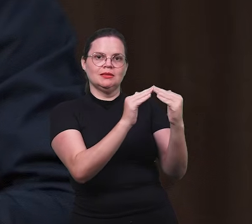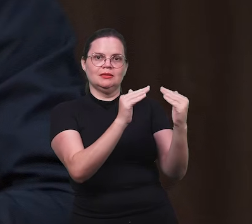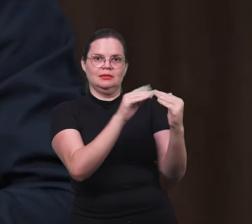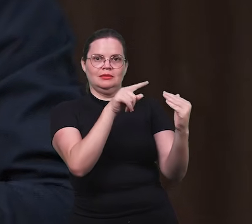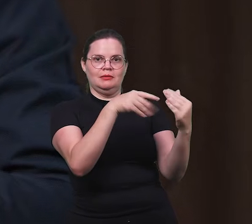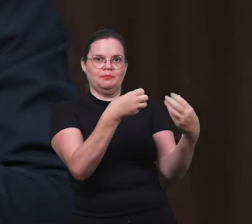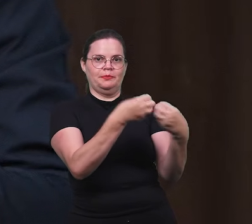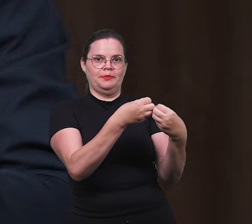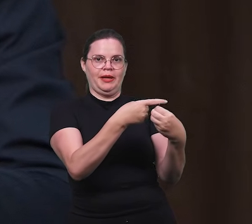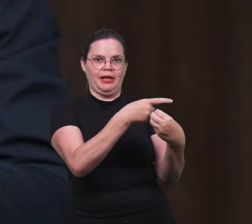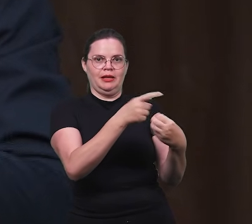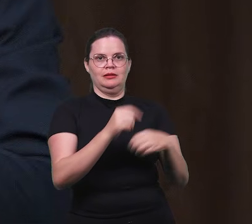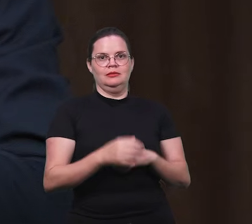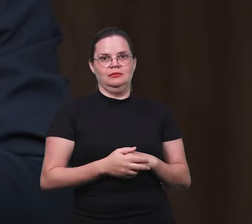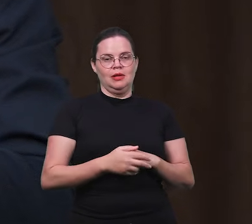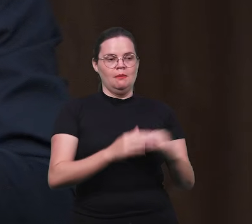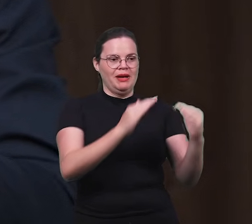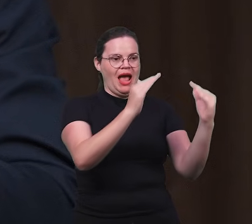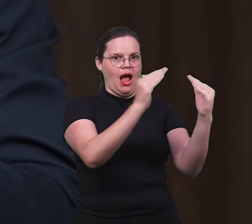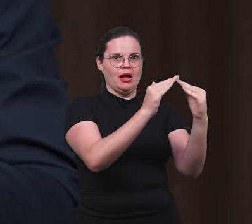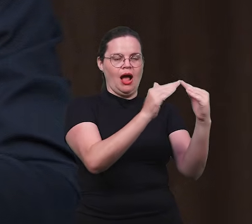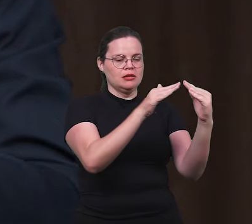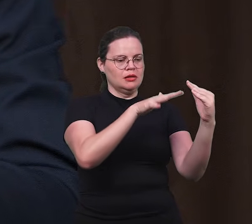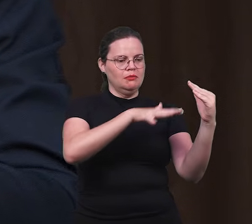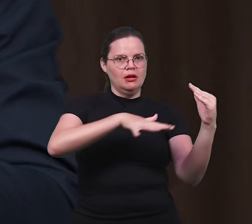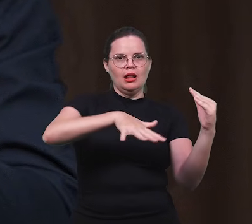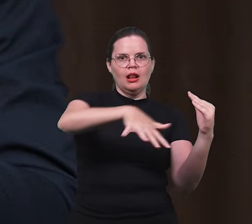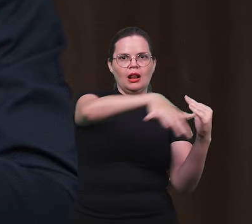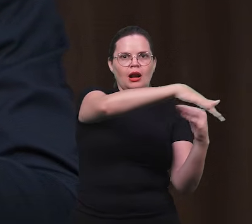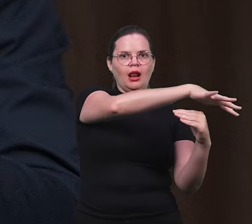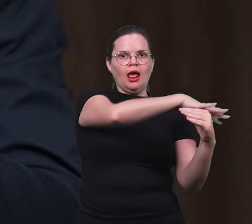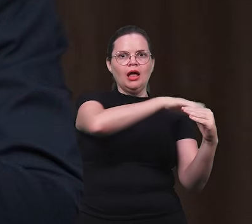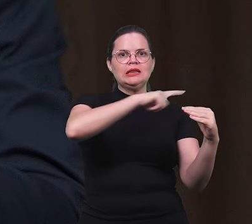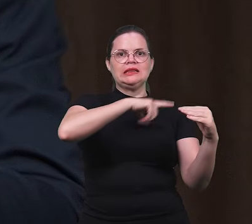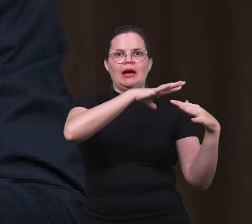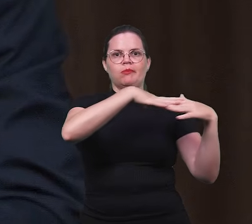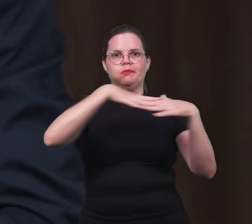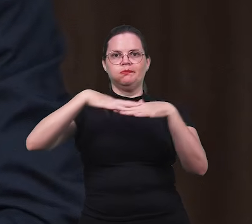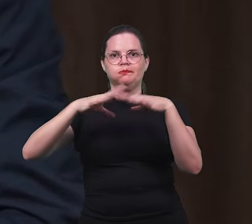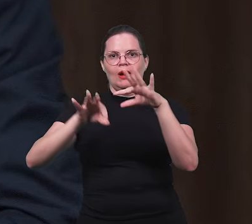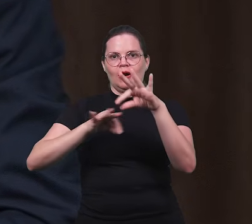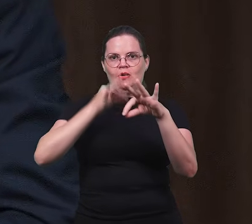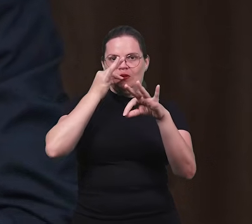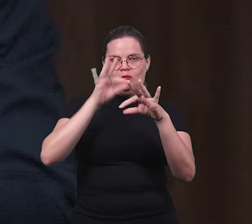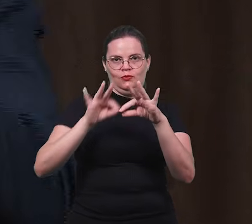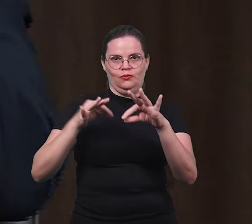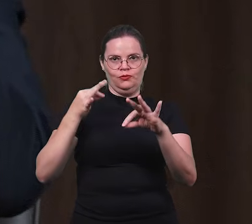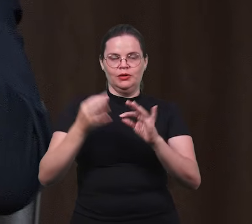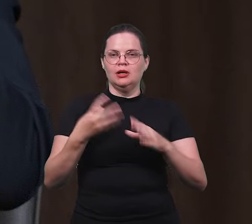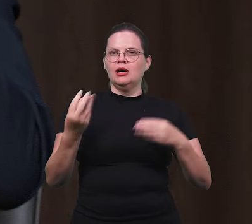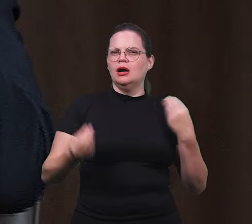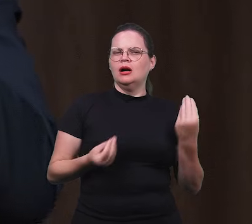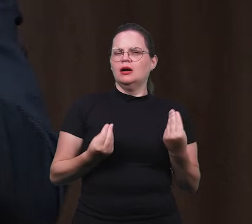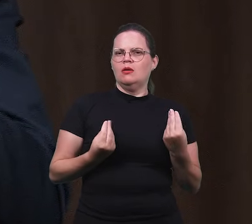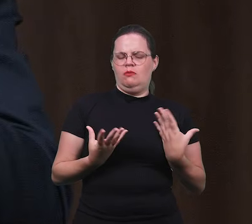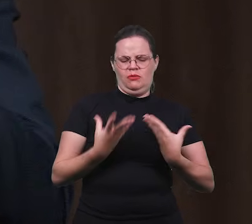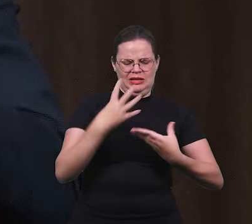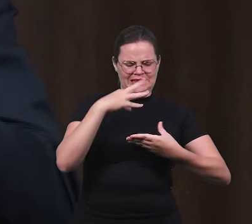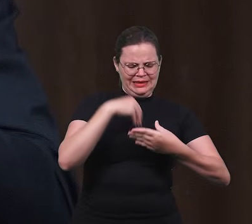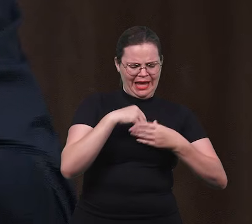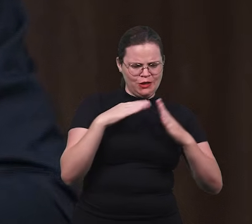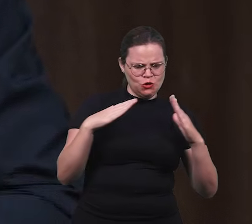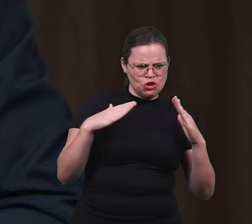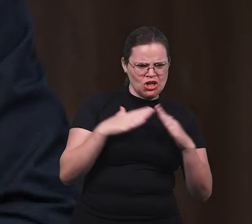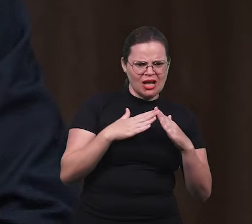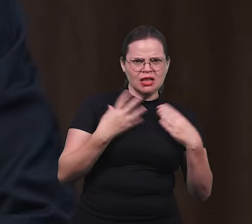casa? Ou aqui fala em volta da sua casa. O que queria dizer isso realmente? Mas como é que alguém pode ter, né, uma videira